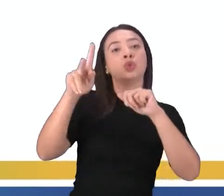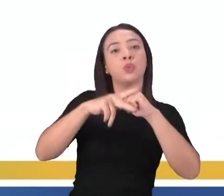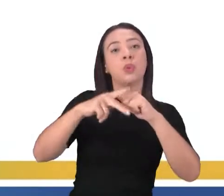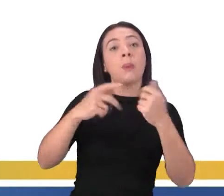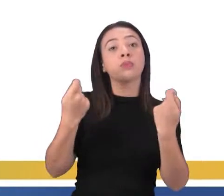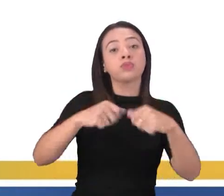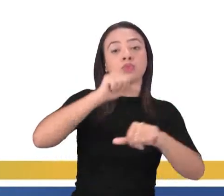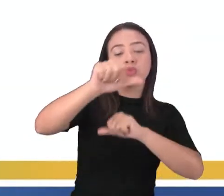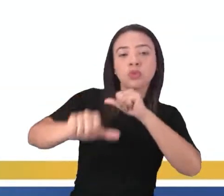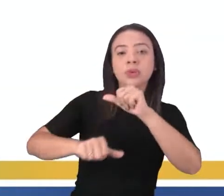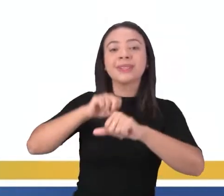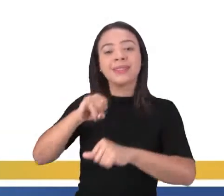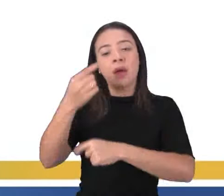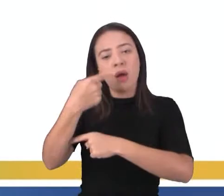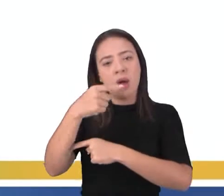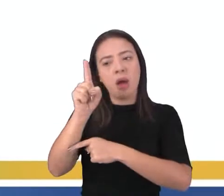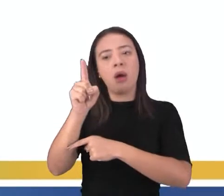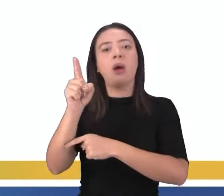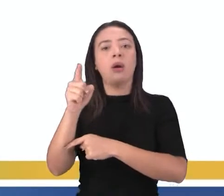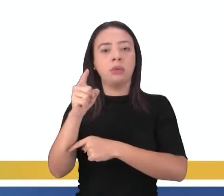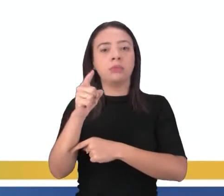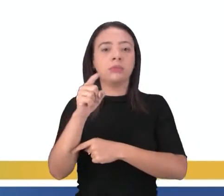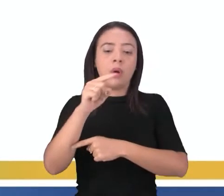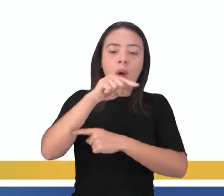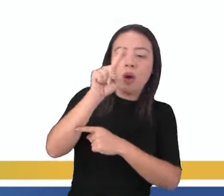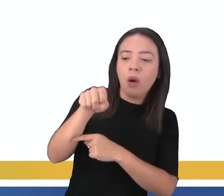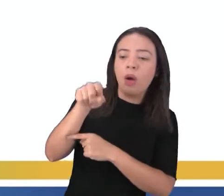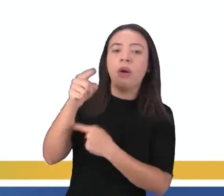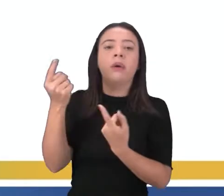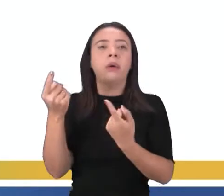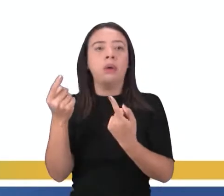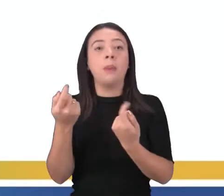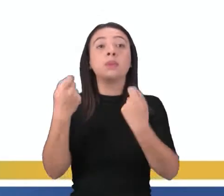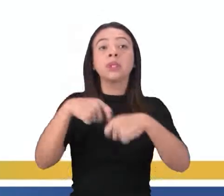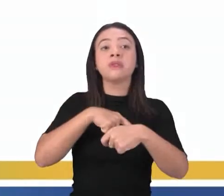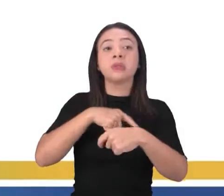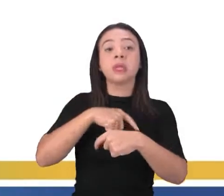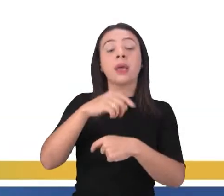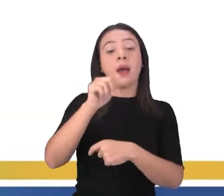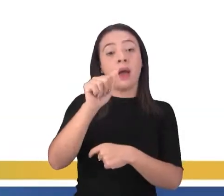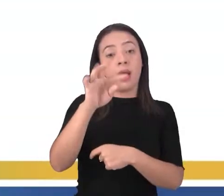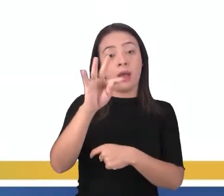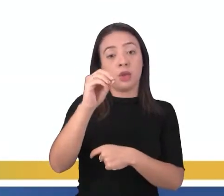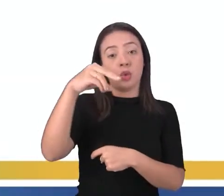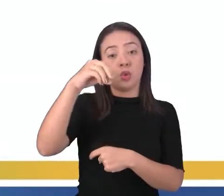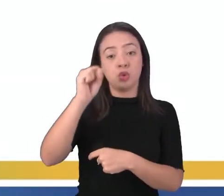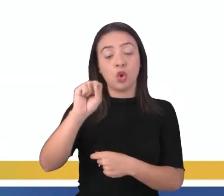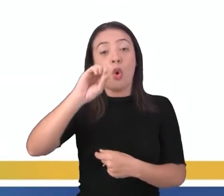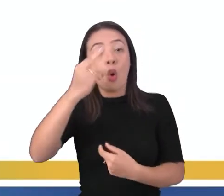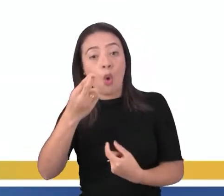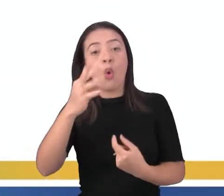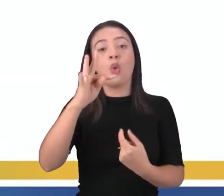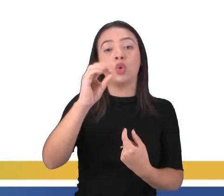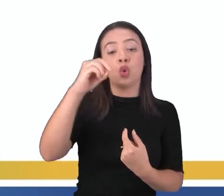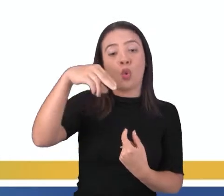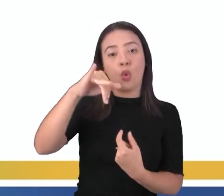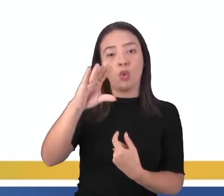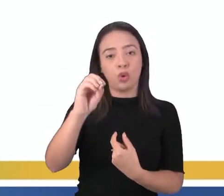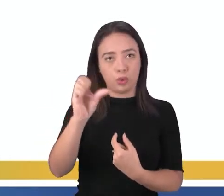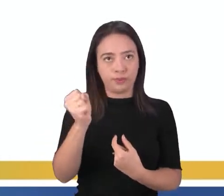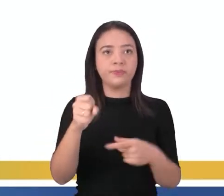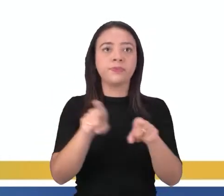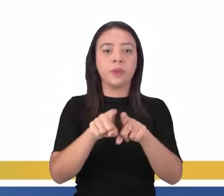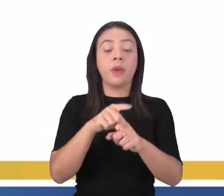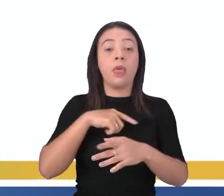com acentuação tônica, que possuem, podendo ser átonos ou tônicos. Tá? Aí aqui a gente tem uma tabelinha para que